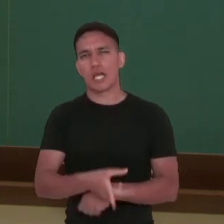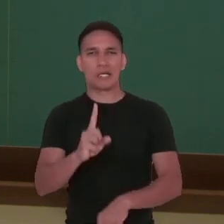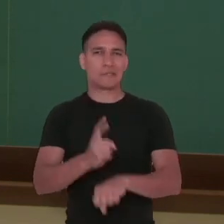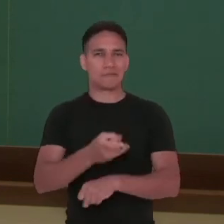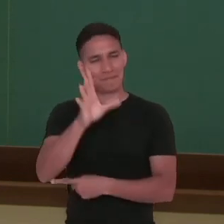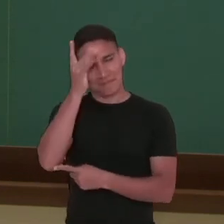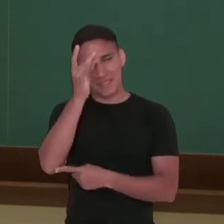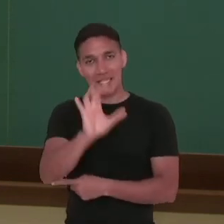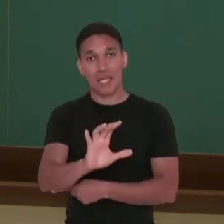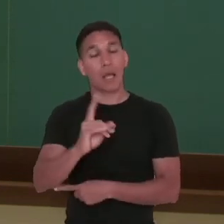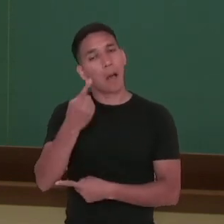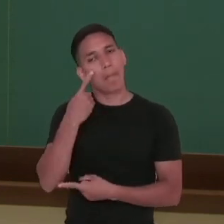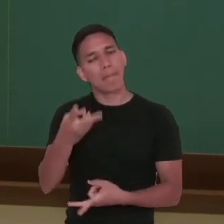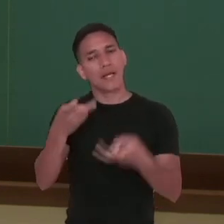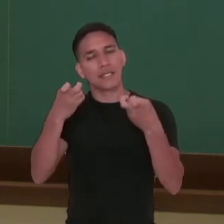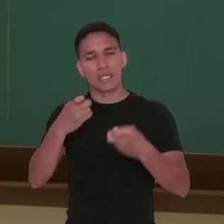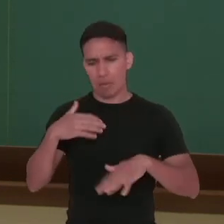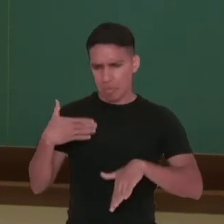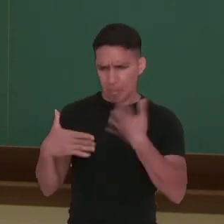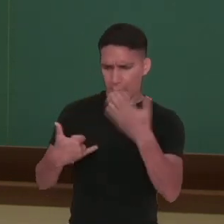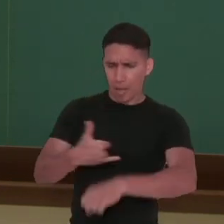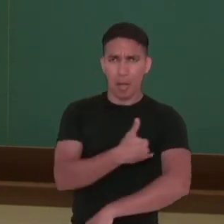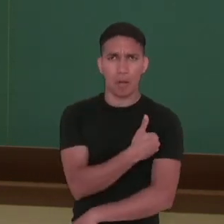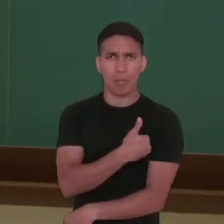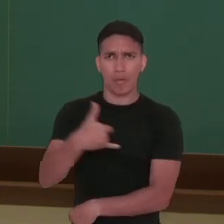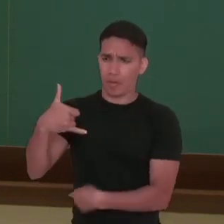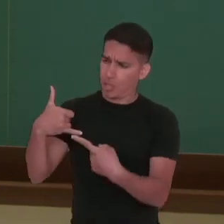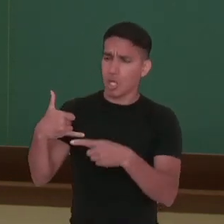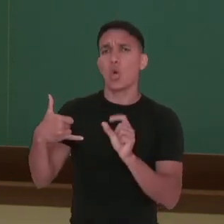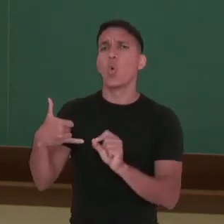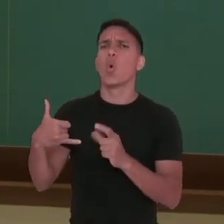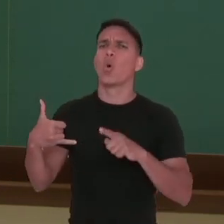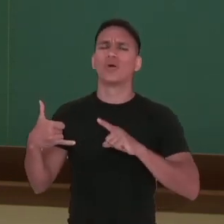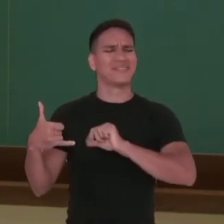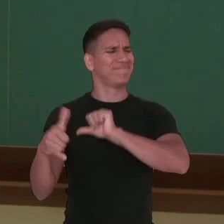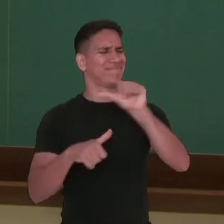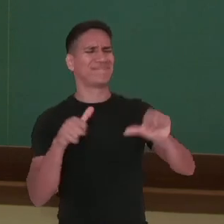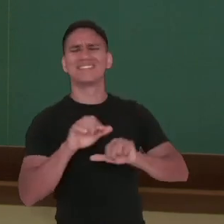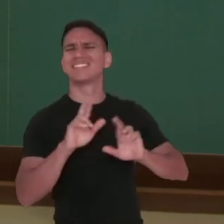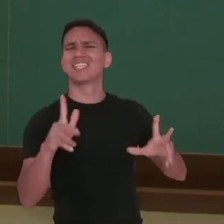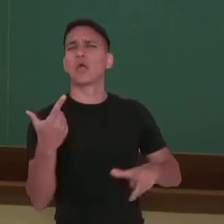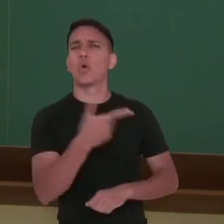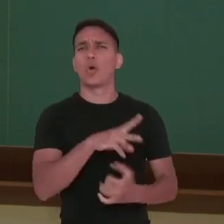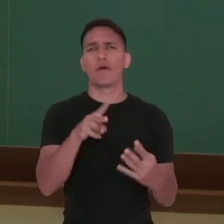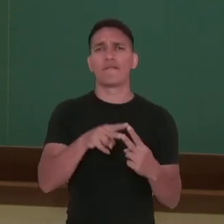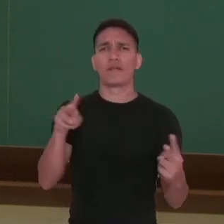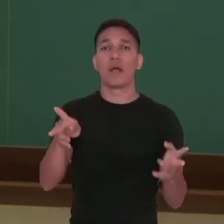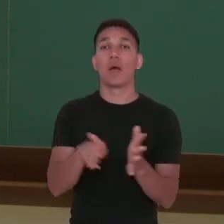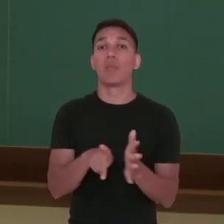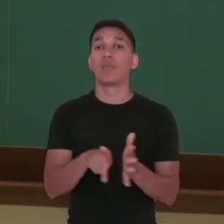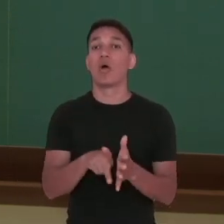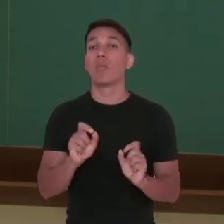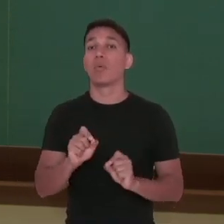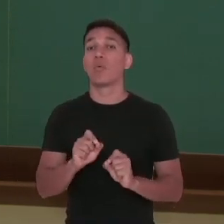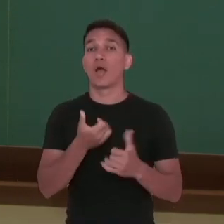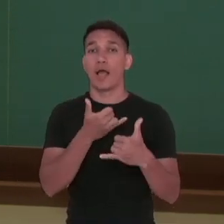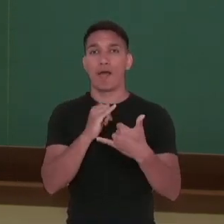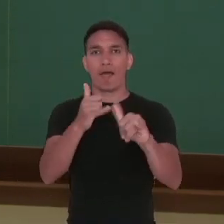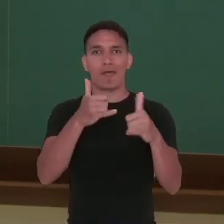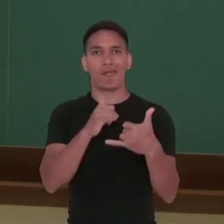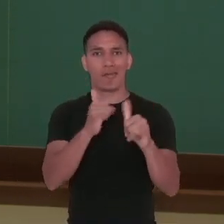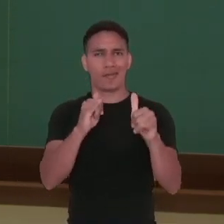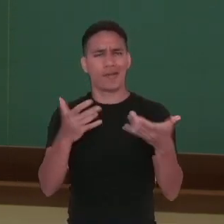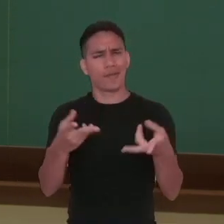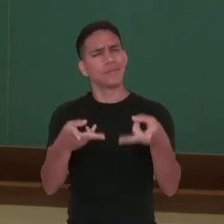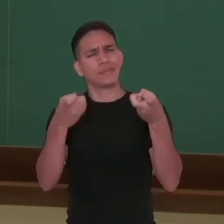a evolução dos termômetros, né? Pessoal, hoje nós temos termômetros digital, né? Que daí ele funciona por ondas eletromagnéticas. Ele tem, né? Hoje a